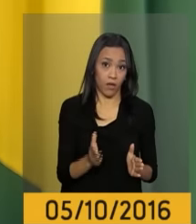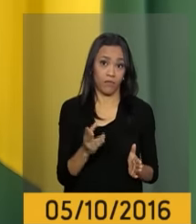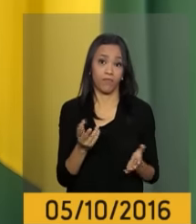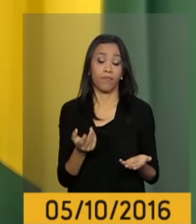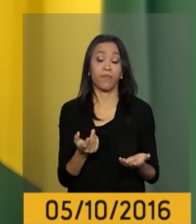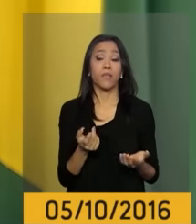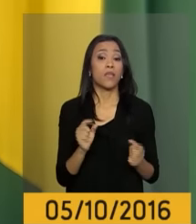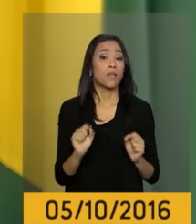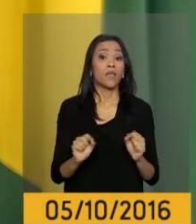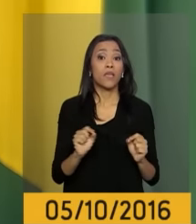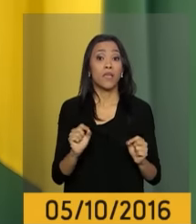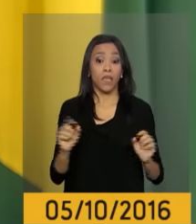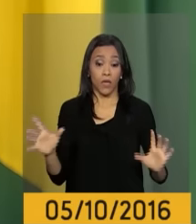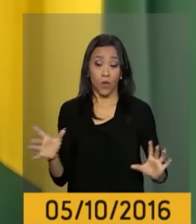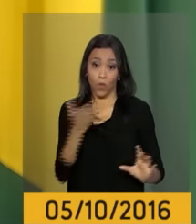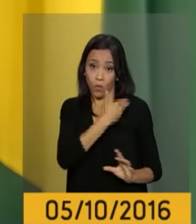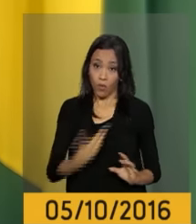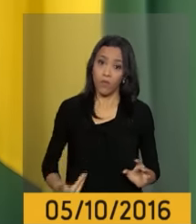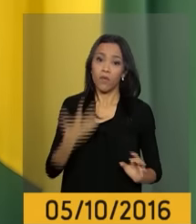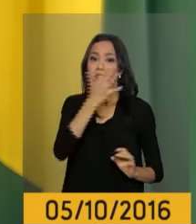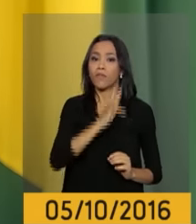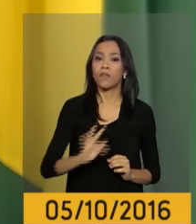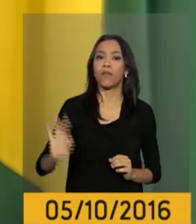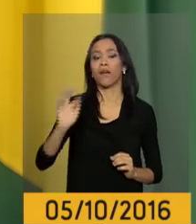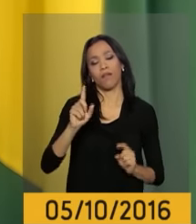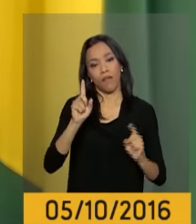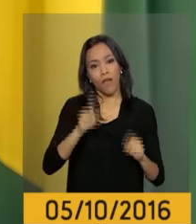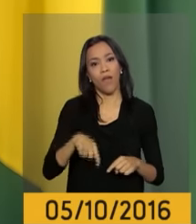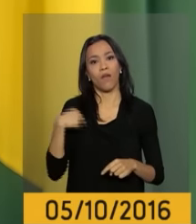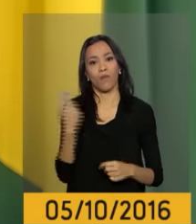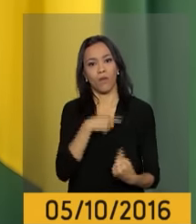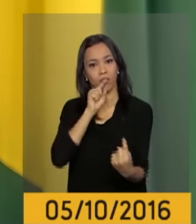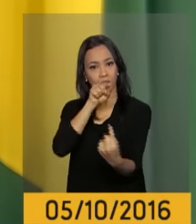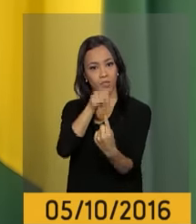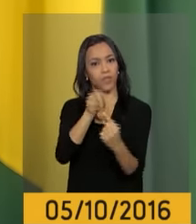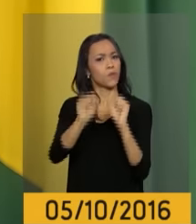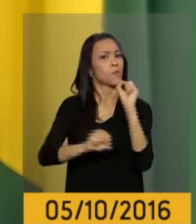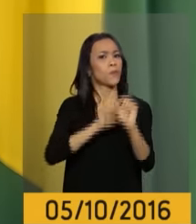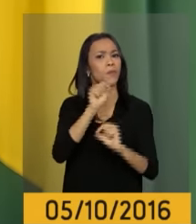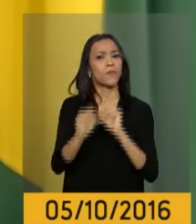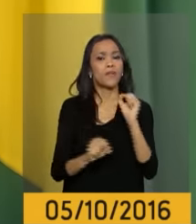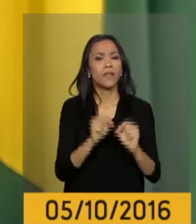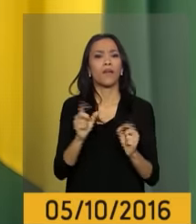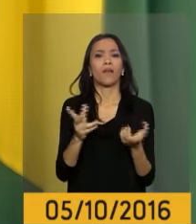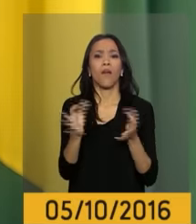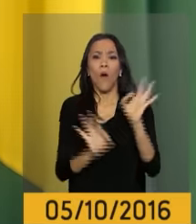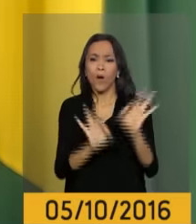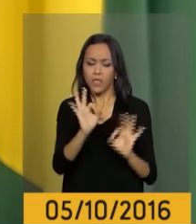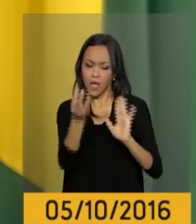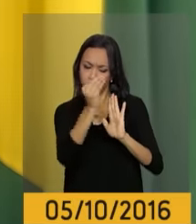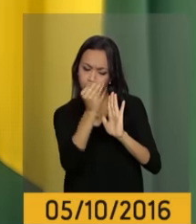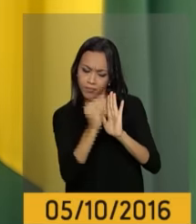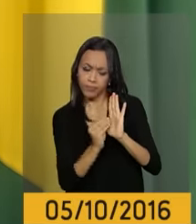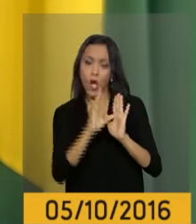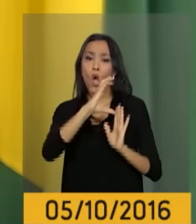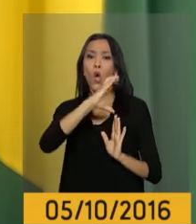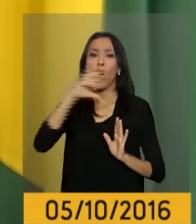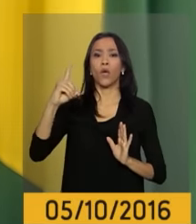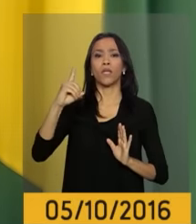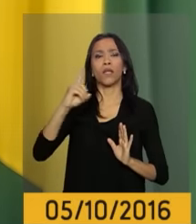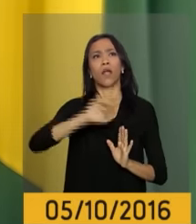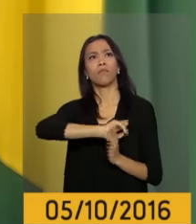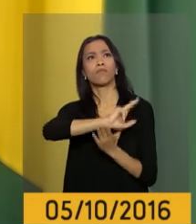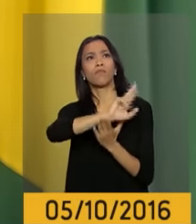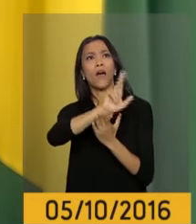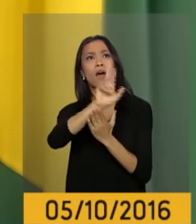que quer a União Federal, e esta é a nossa pretensão, é de alguma maneira sistematizar, coordenar todos esses